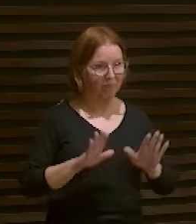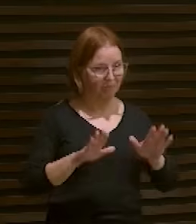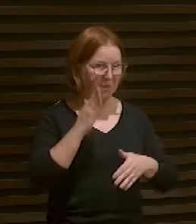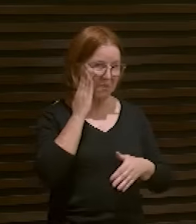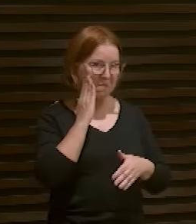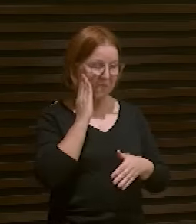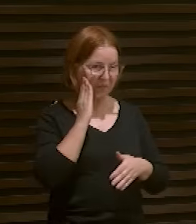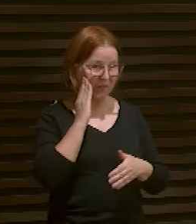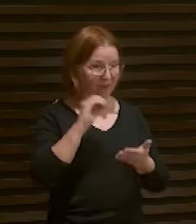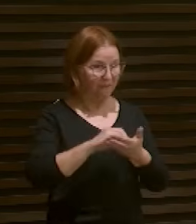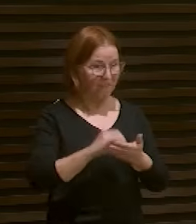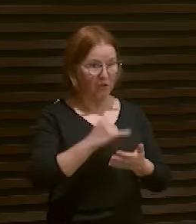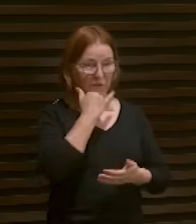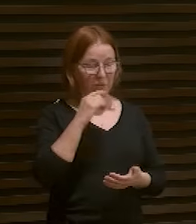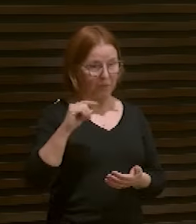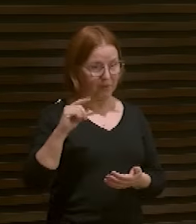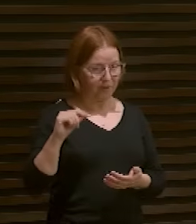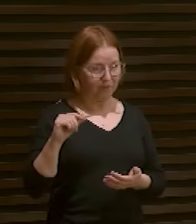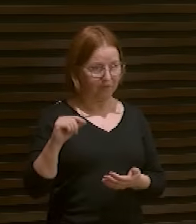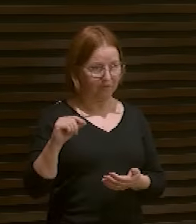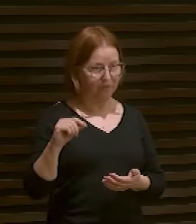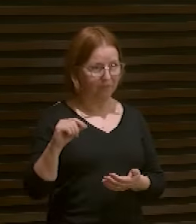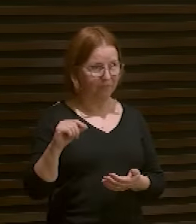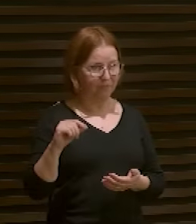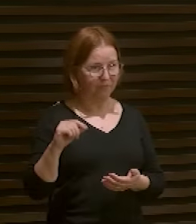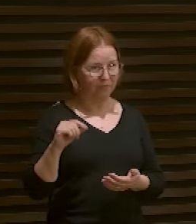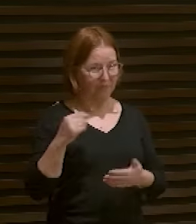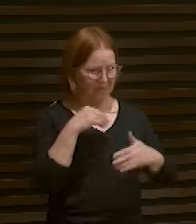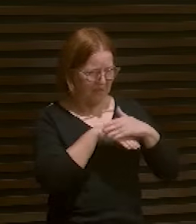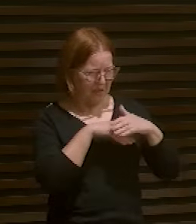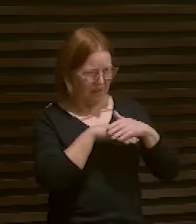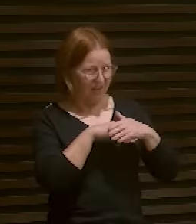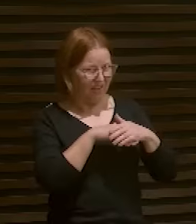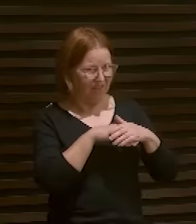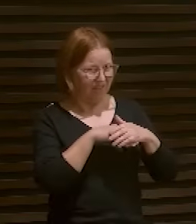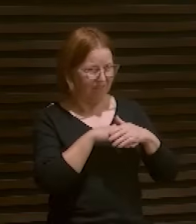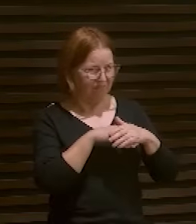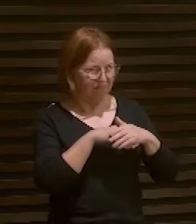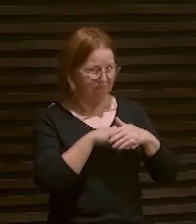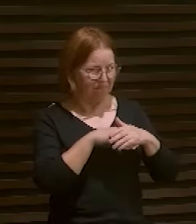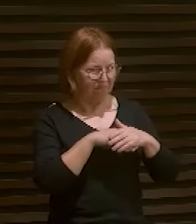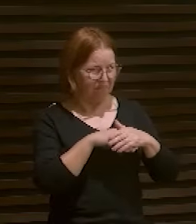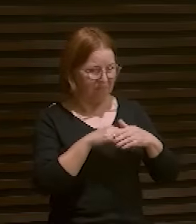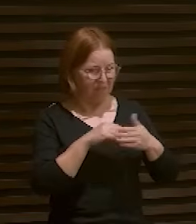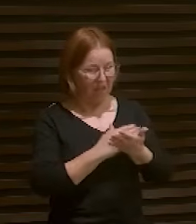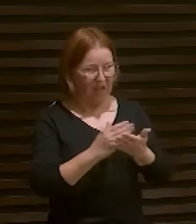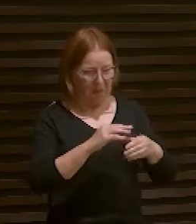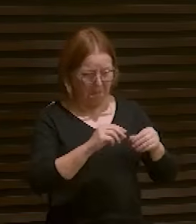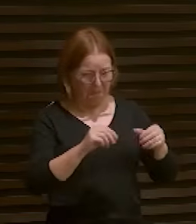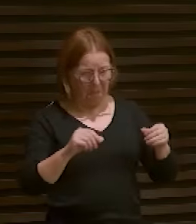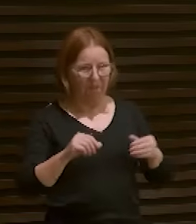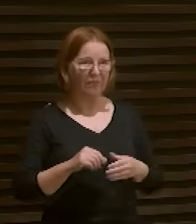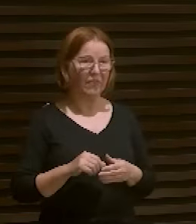querida, a falta de perdão dentro de você vai apodrecer. Você vai descobrir que a falta de